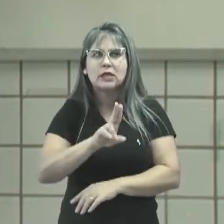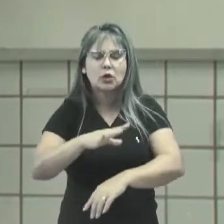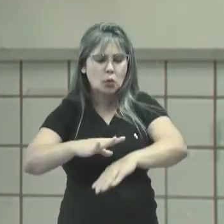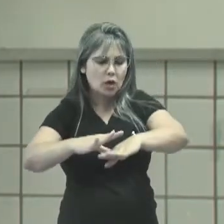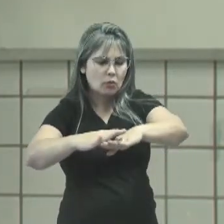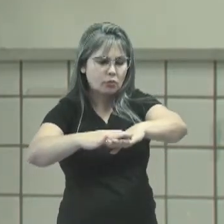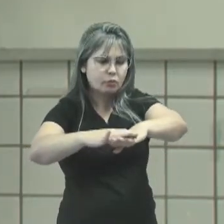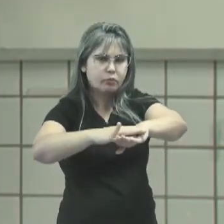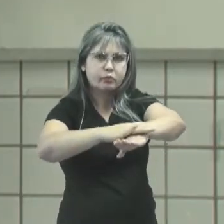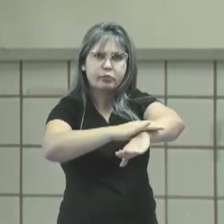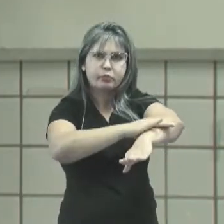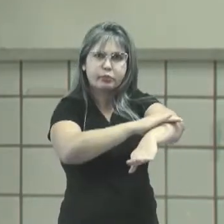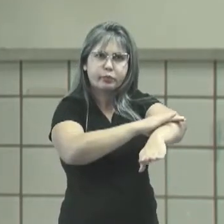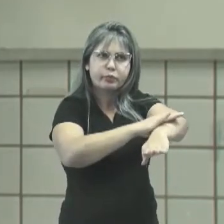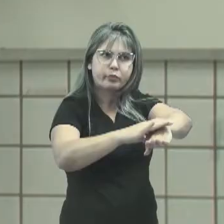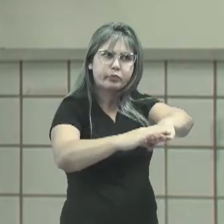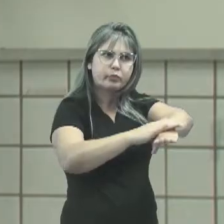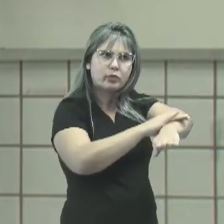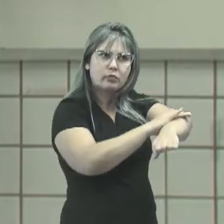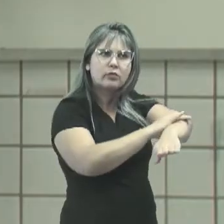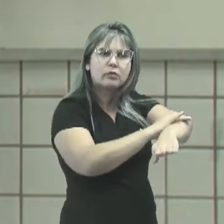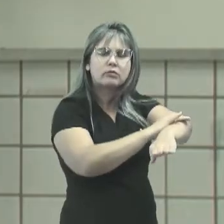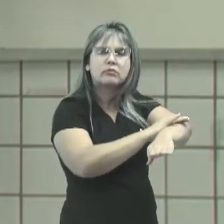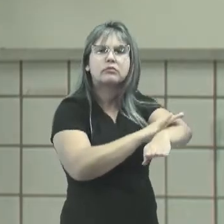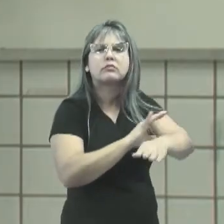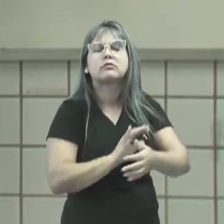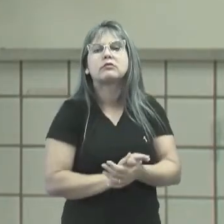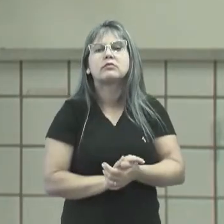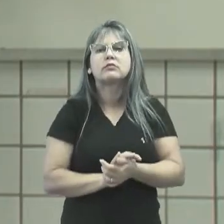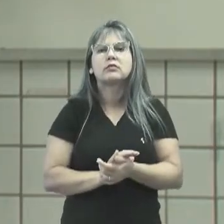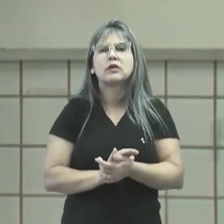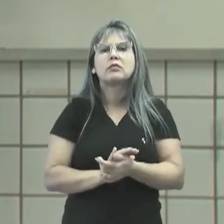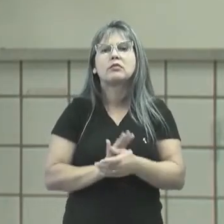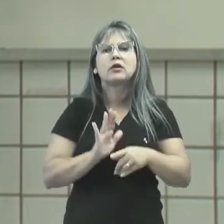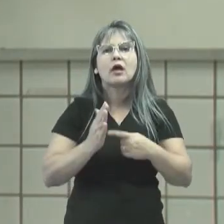fazer o seu trabalho, tá bom?